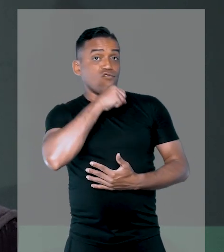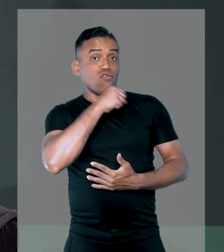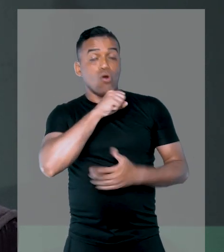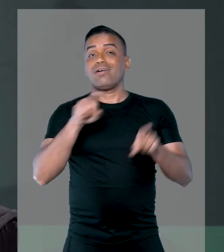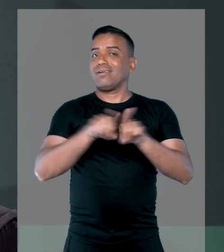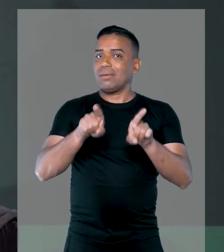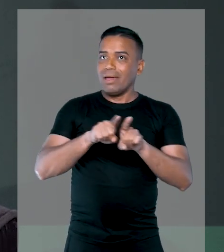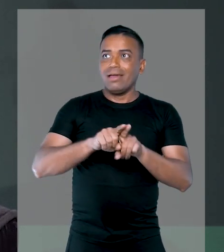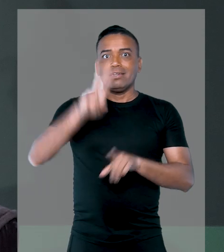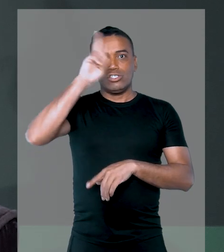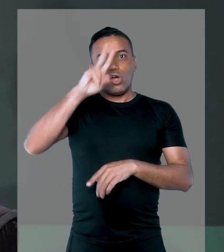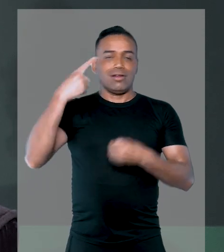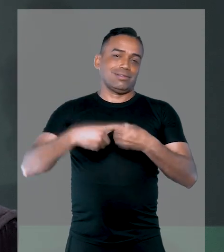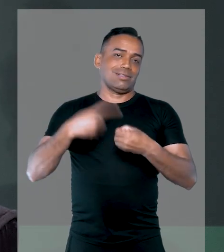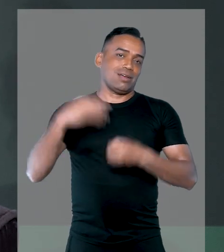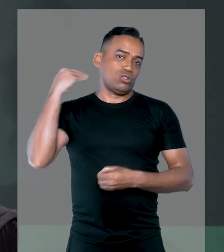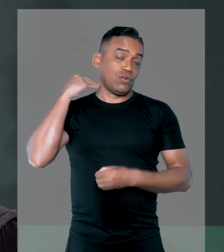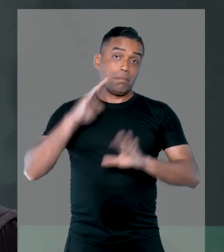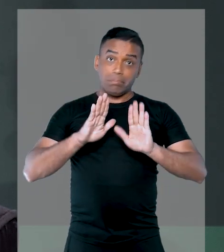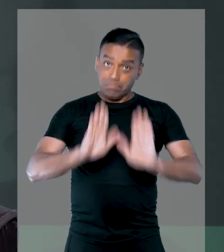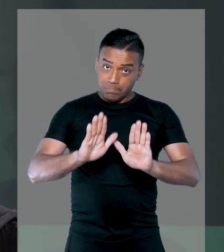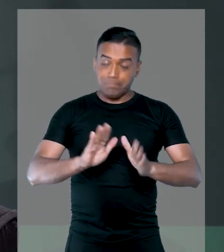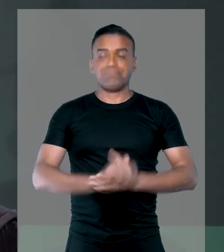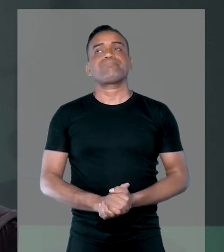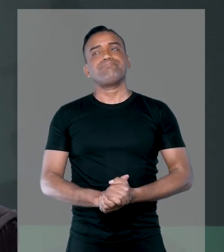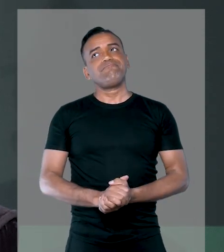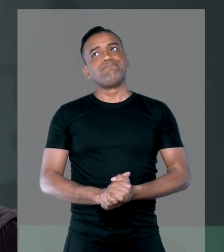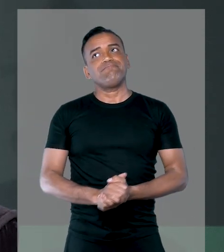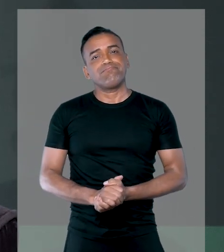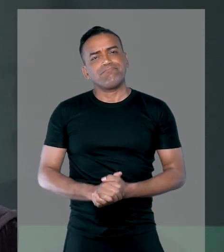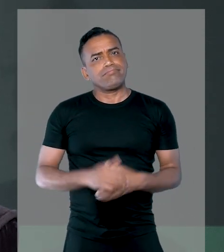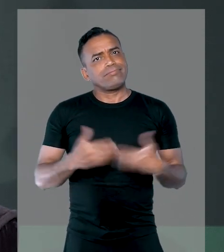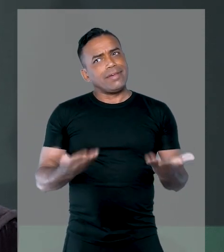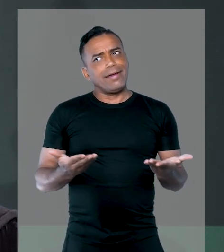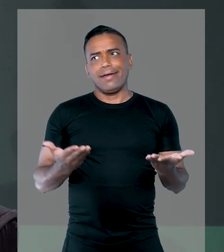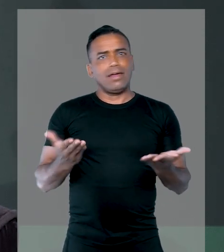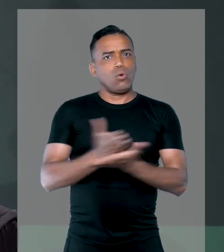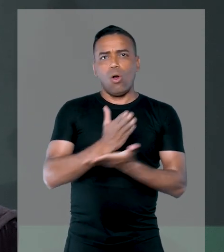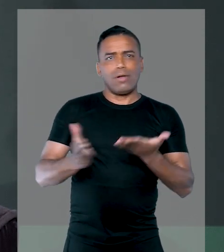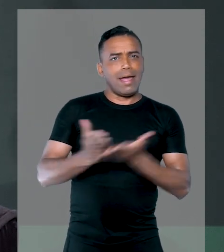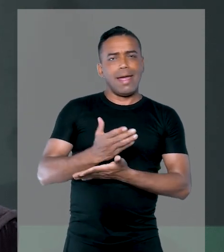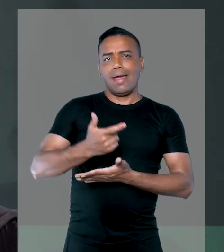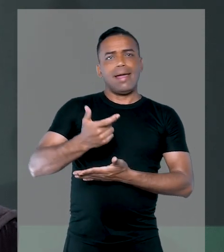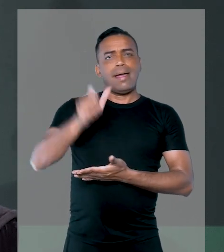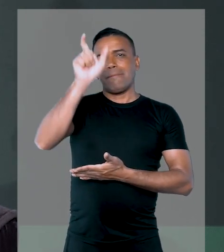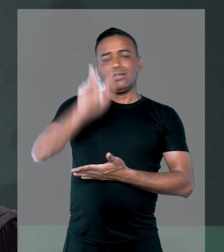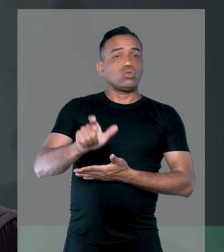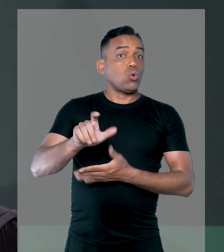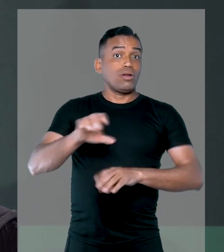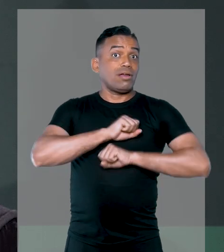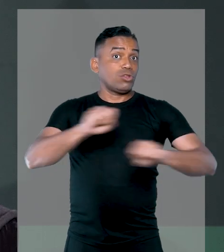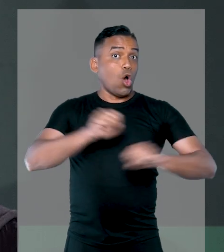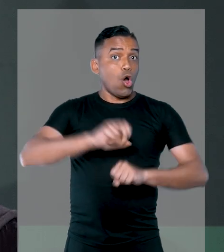de Juiz de Fora. Mas, assim, qualquer pessoa que se interesse por ouvir histórias,